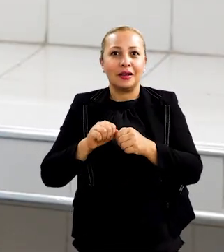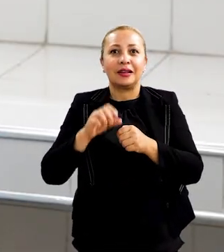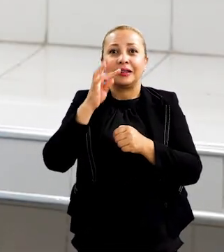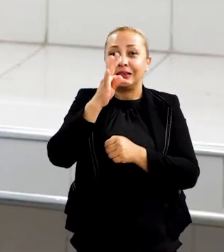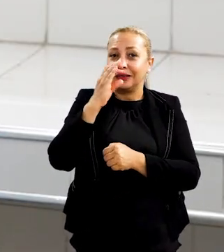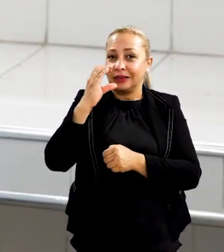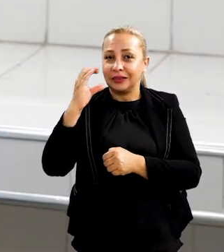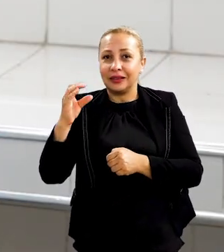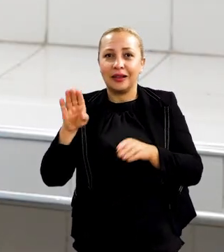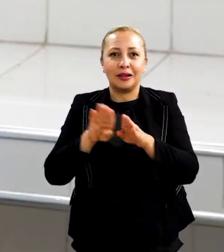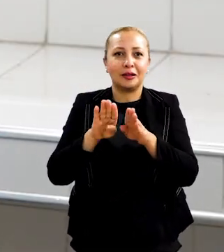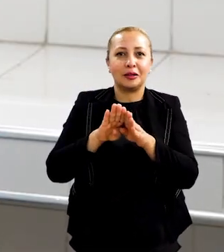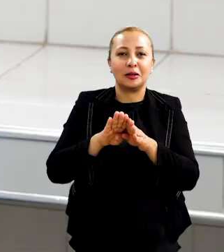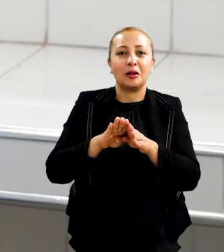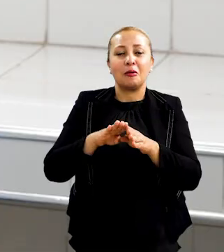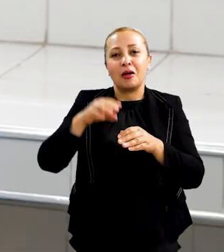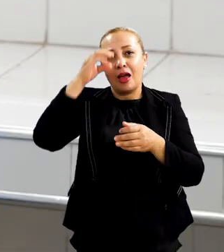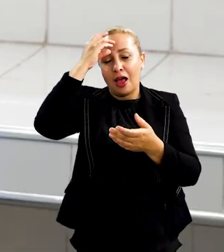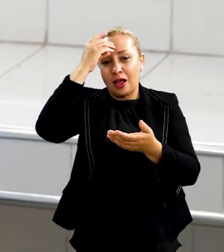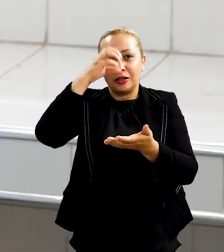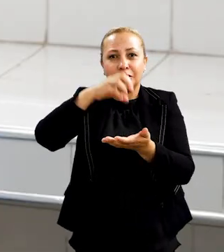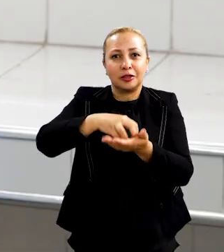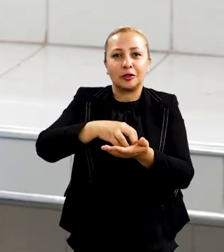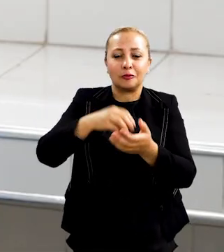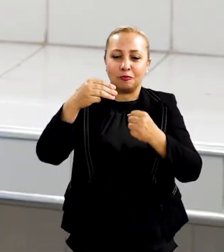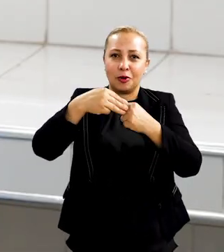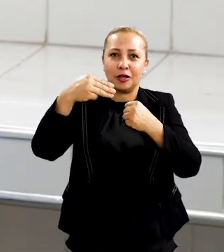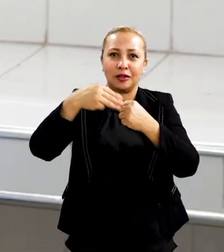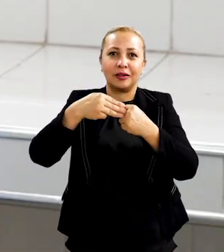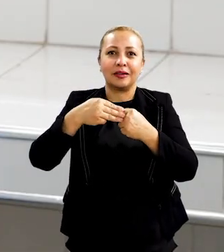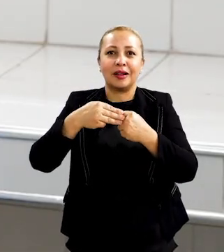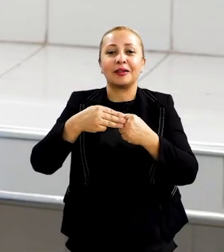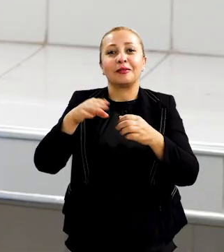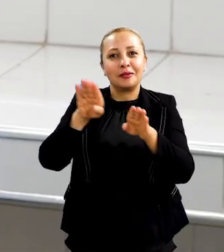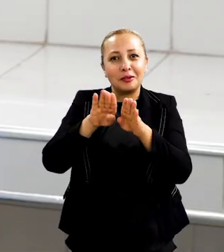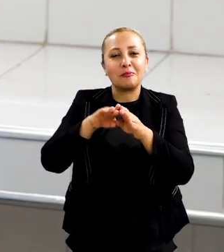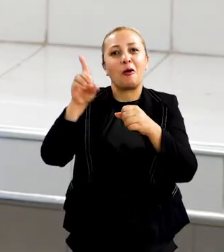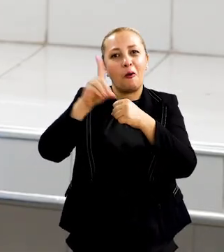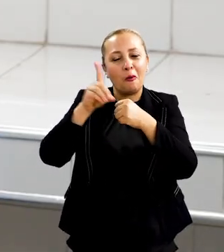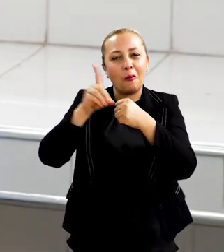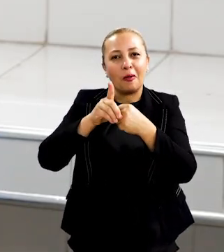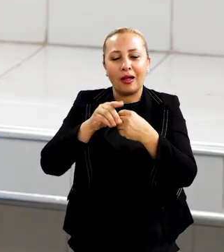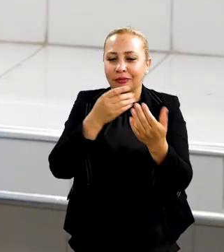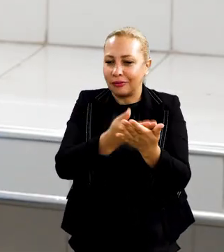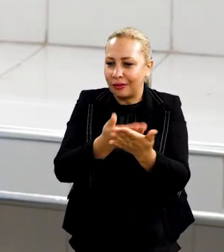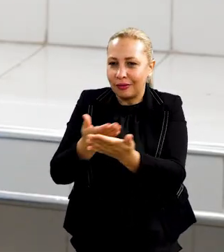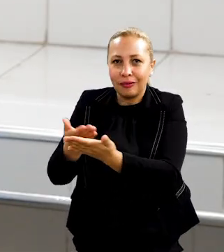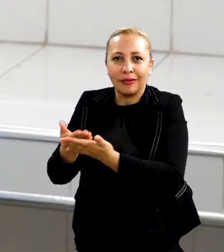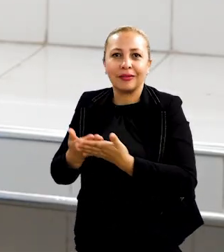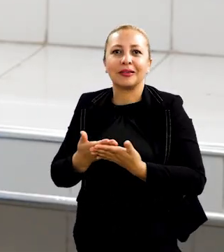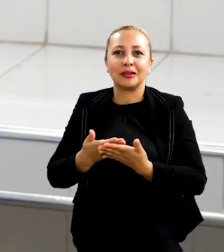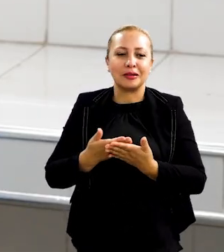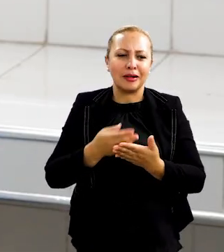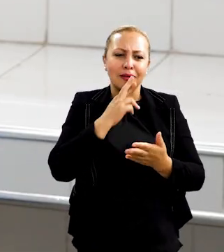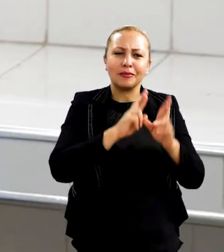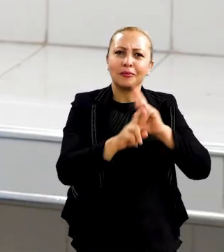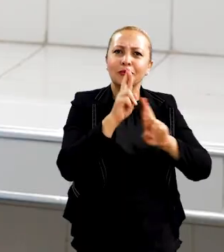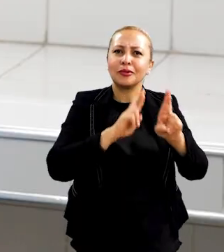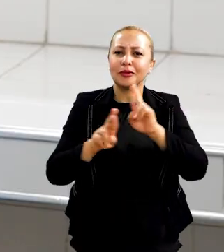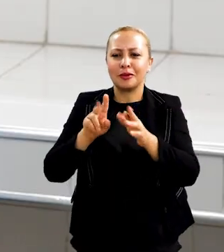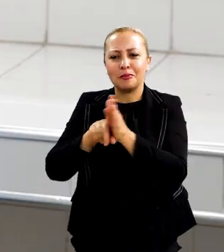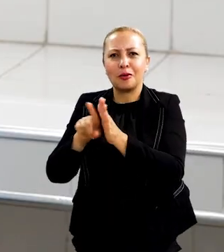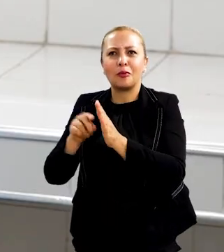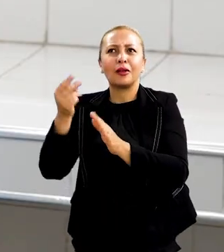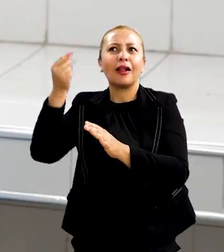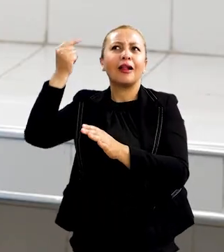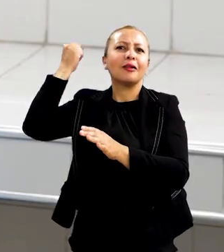TCCs, dissertações de mestrado, teses de doutorado, que resolveram algumas perguntas que a gente tinha do início. Questão das